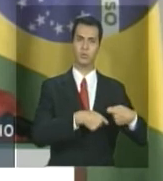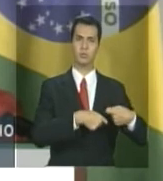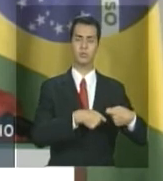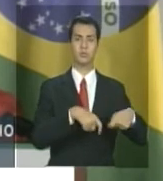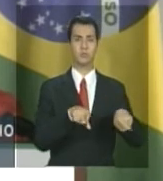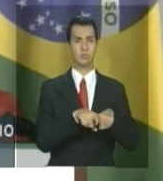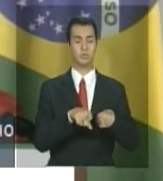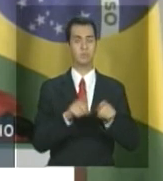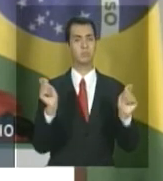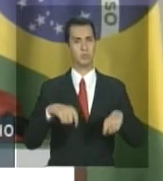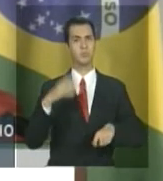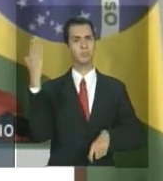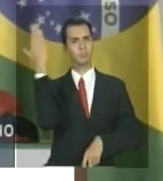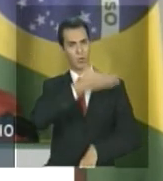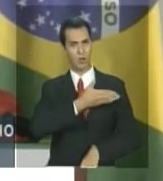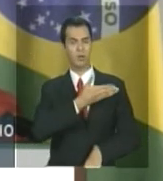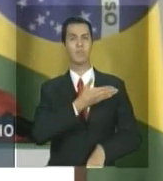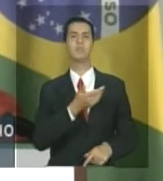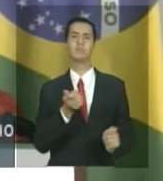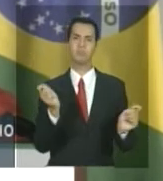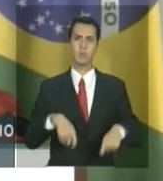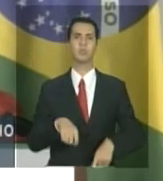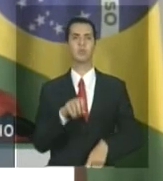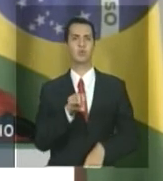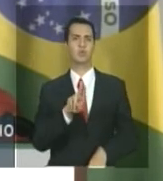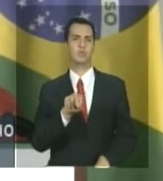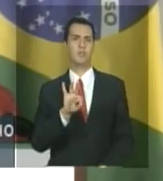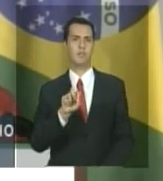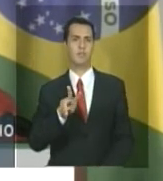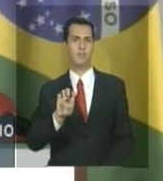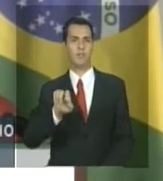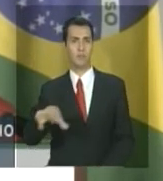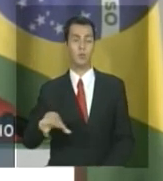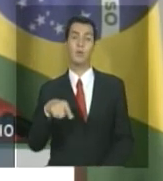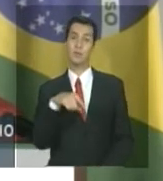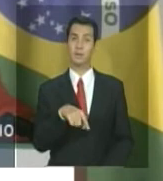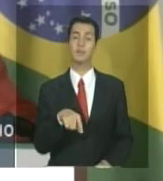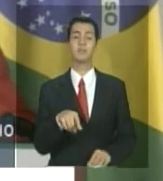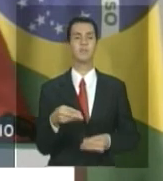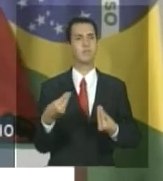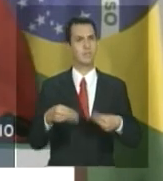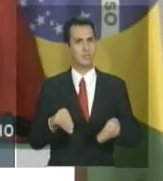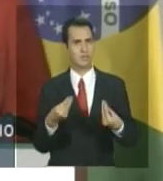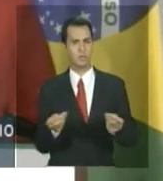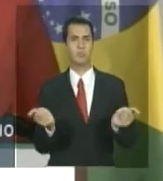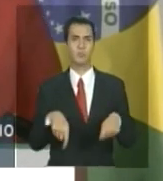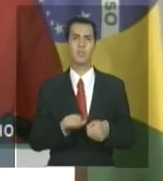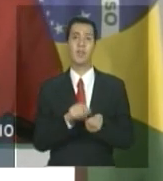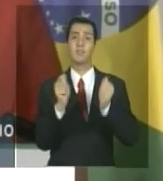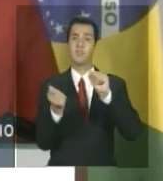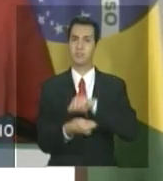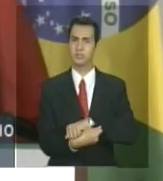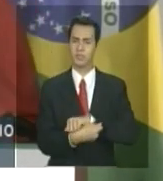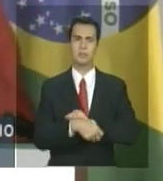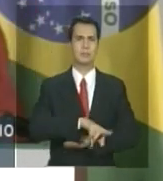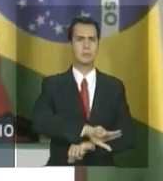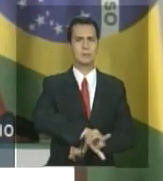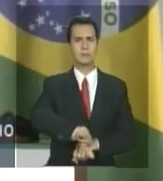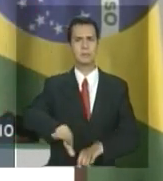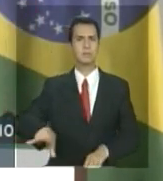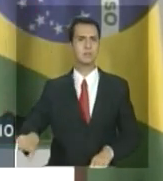possível este novo modelo. Obviamente, um modelo flexível, capaz de adaptar-se às